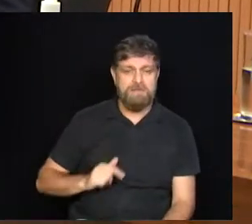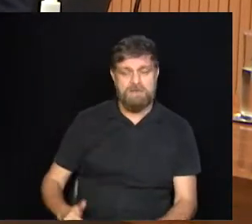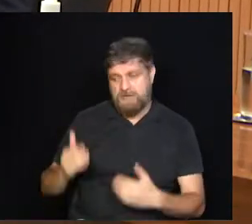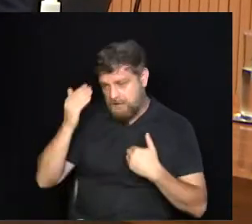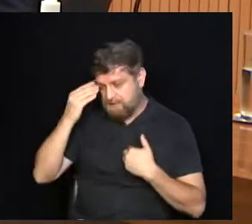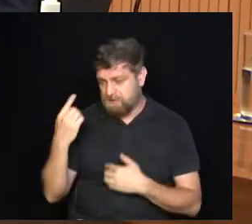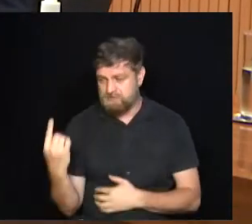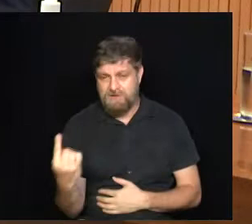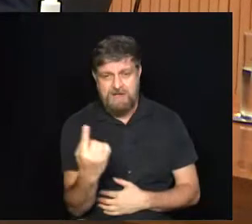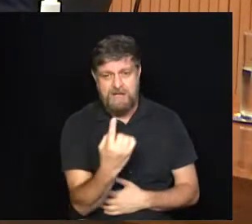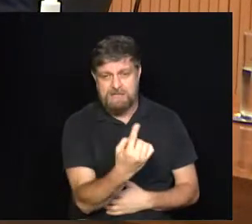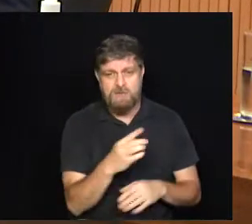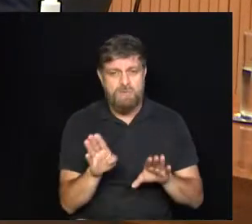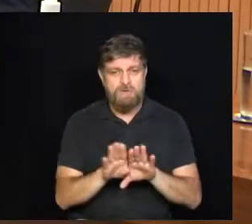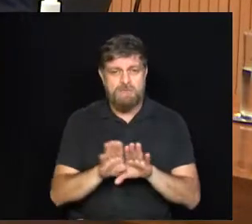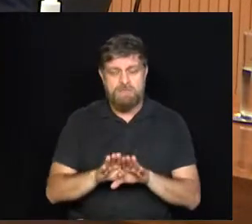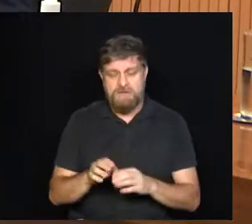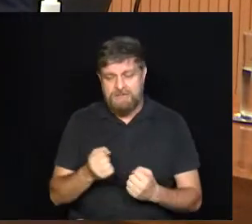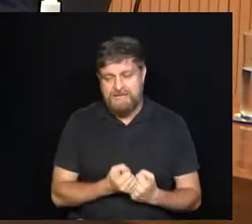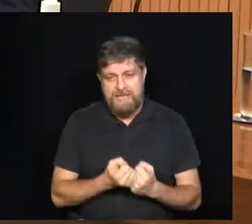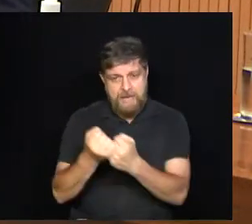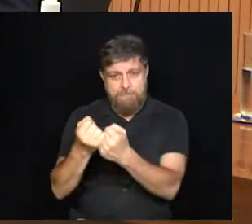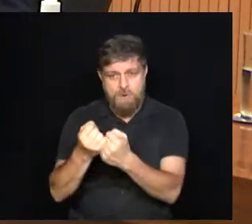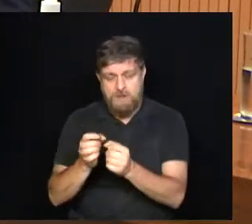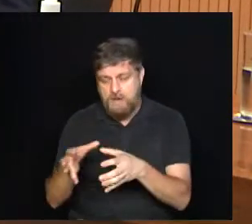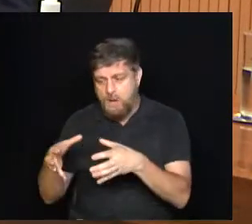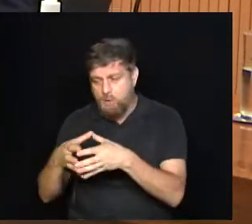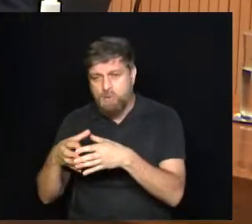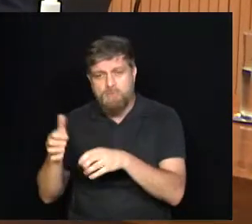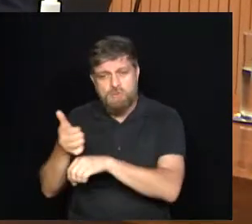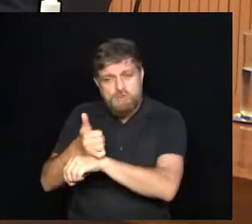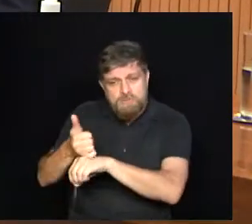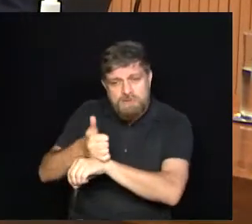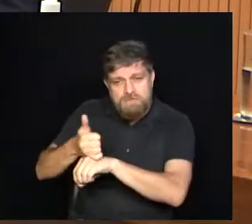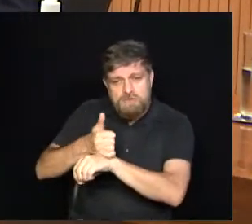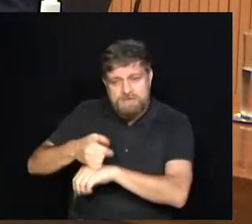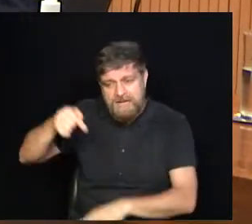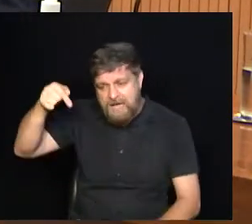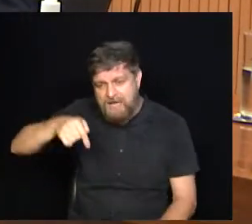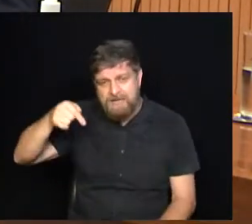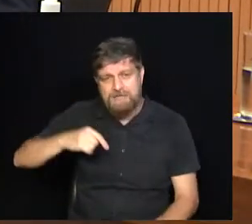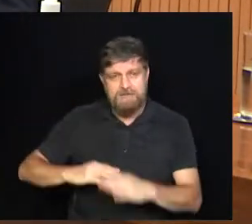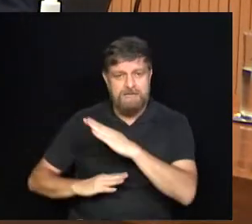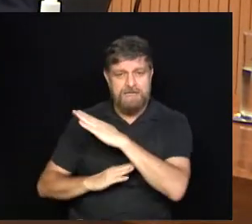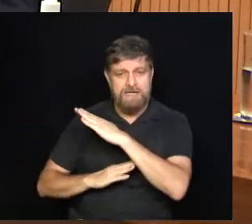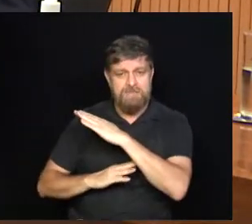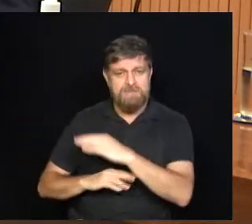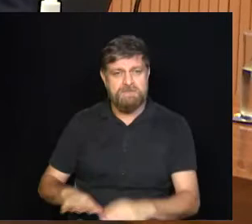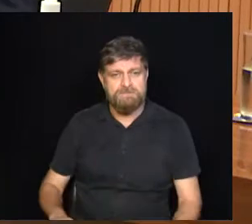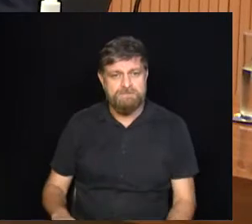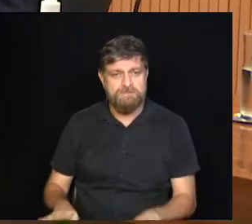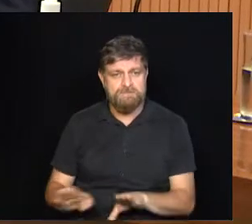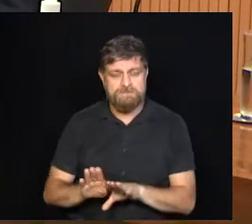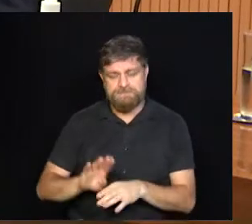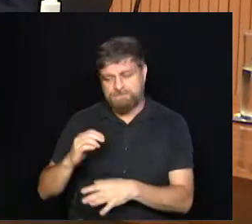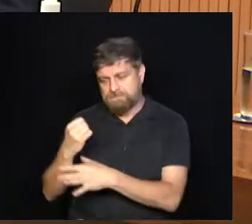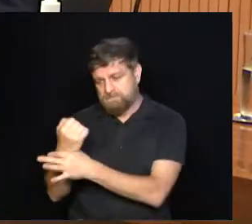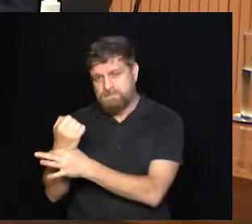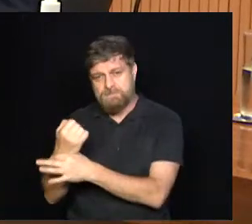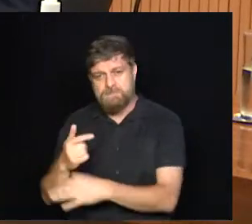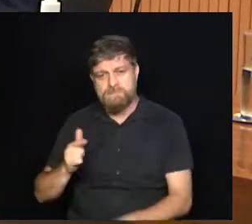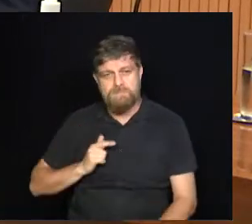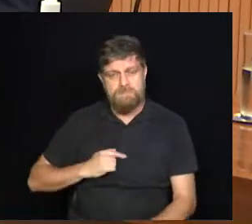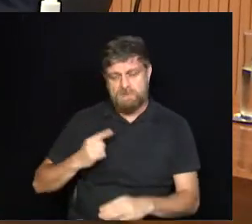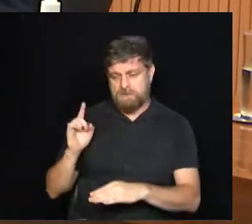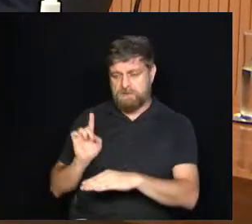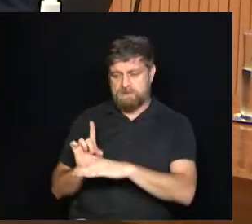aqui, agradeço todos que colaboram, né, a nossa equipe, todos que são aqui da Câmara Municipal, a segurança, né,